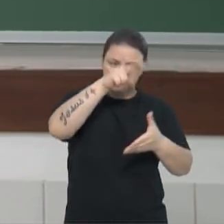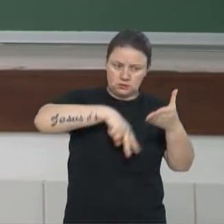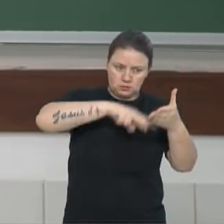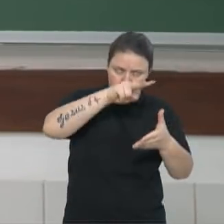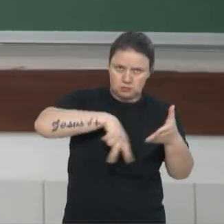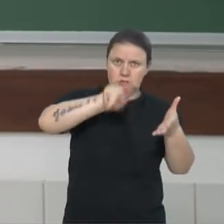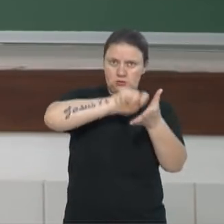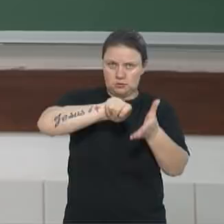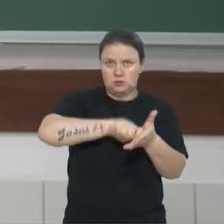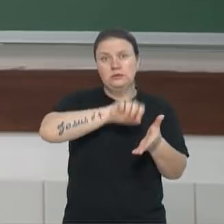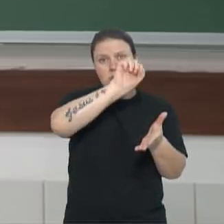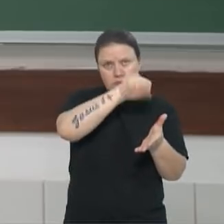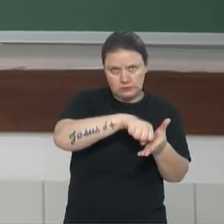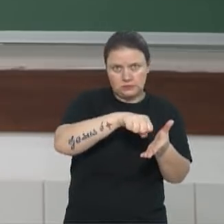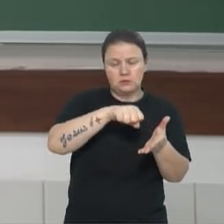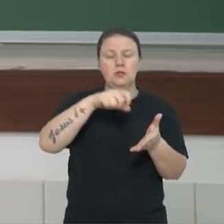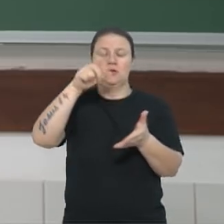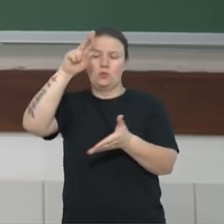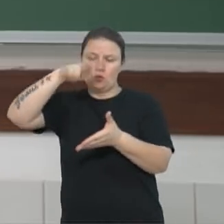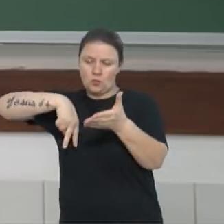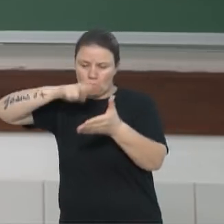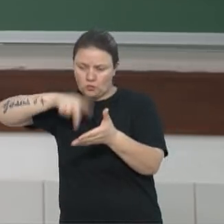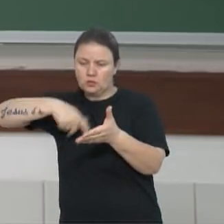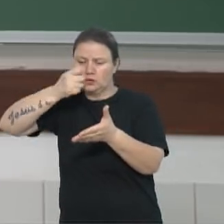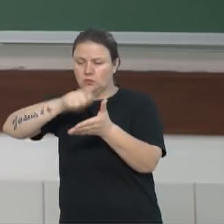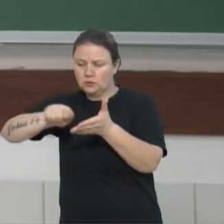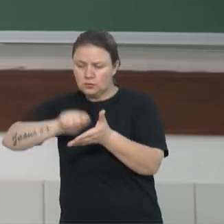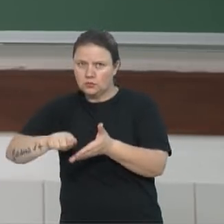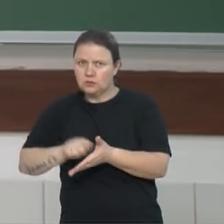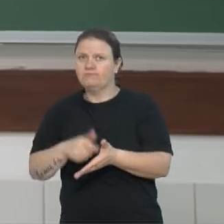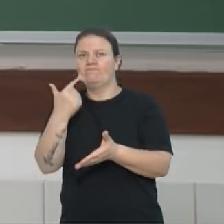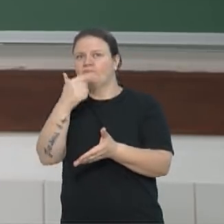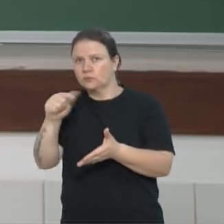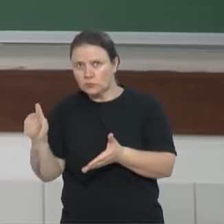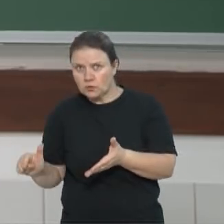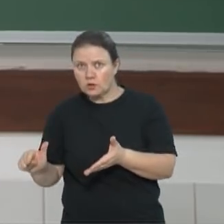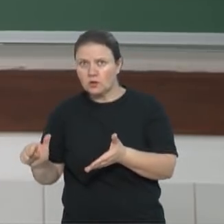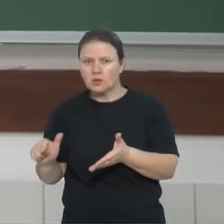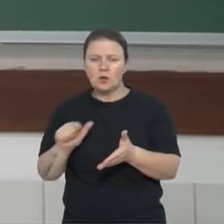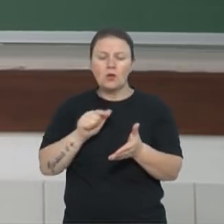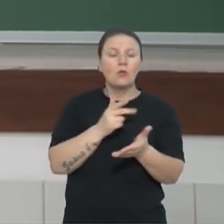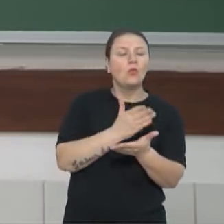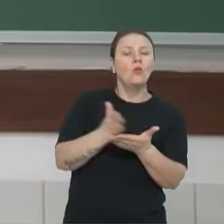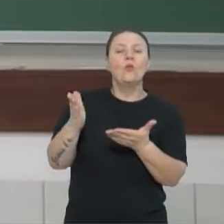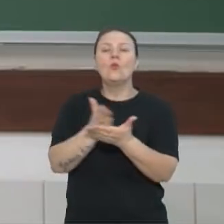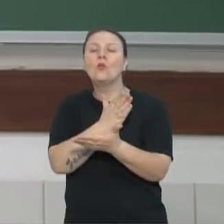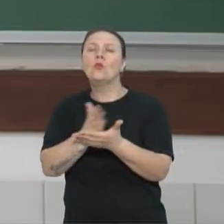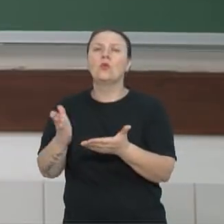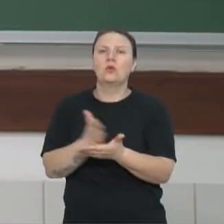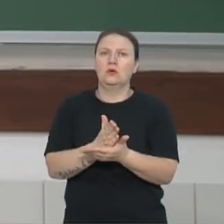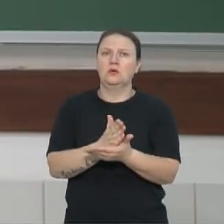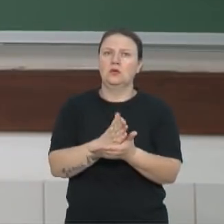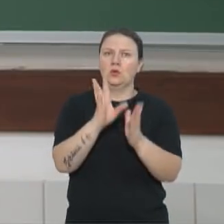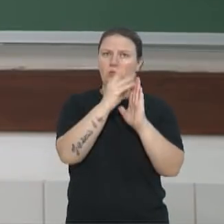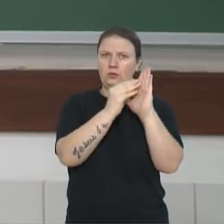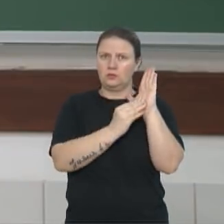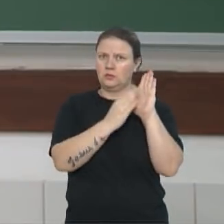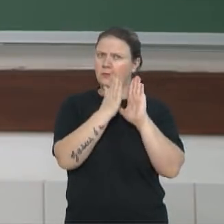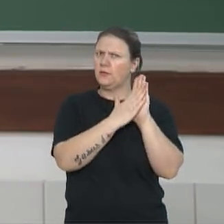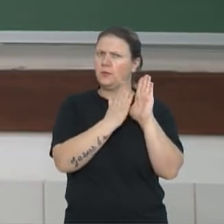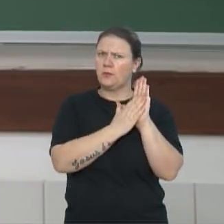gente faça essa comparação para que vocês compreendam, para que vocês entendam os conteúdos propostos.